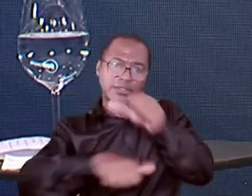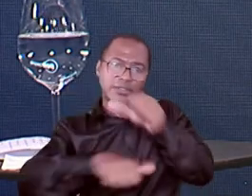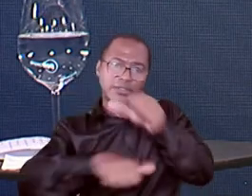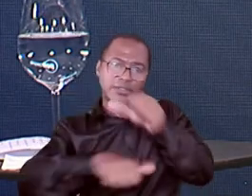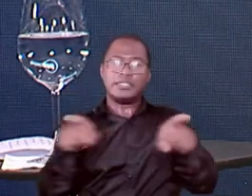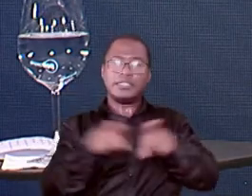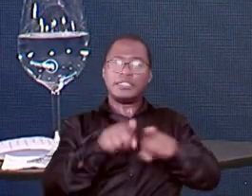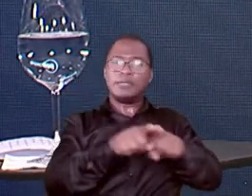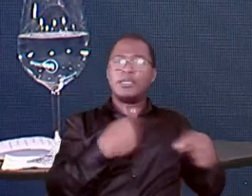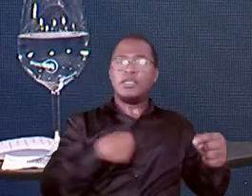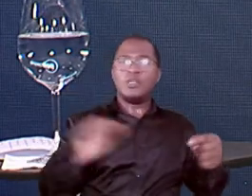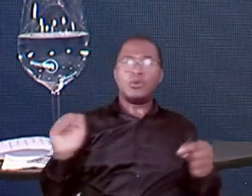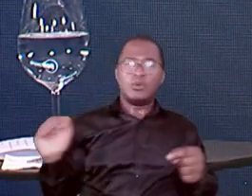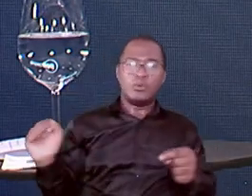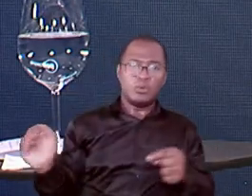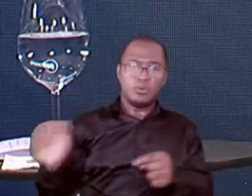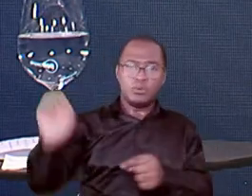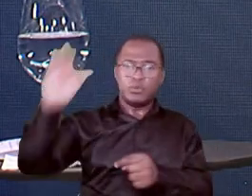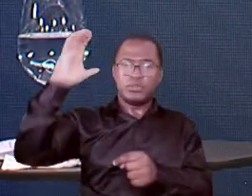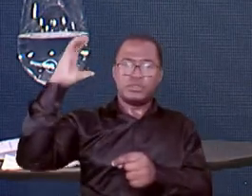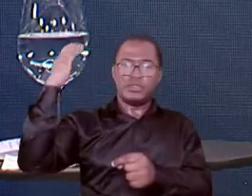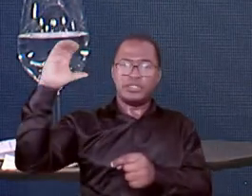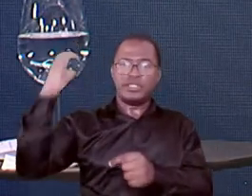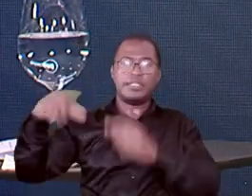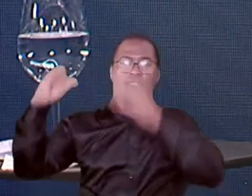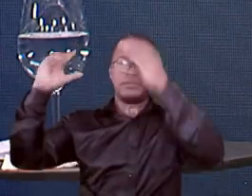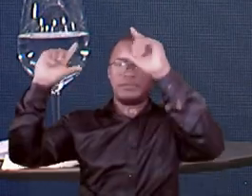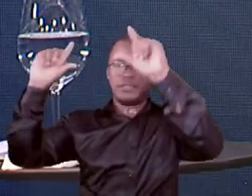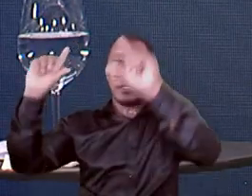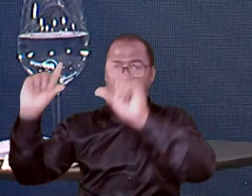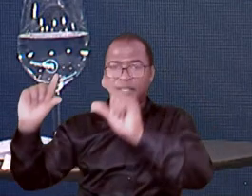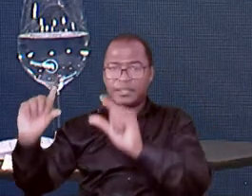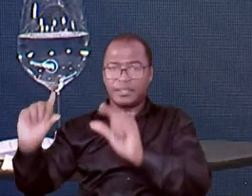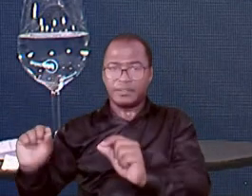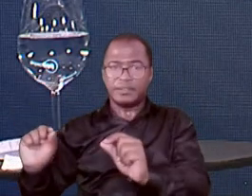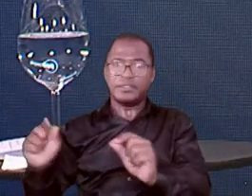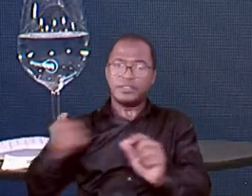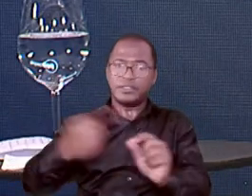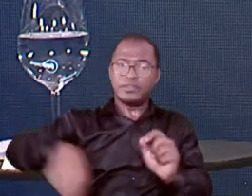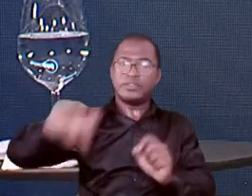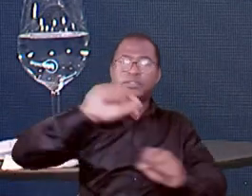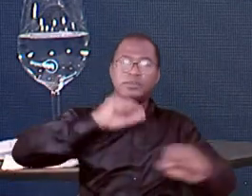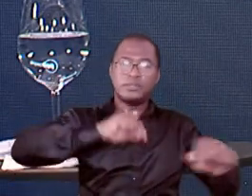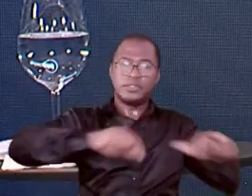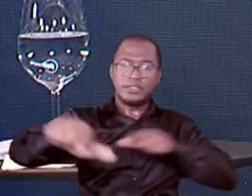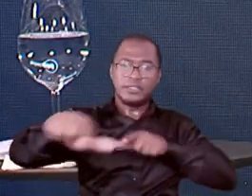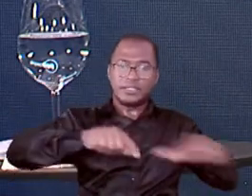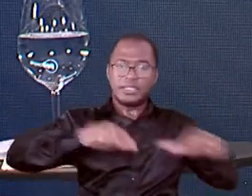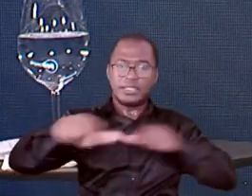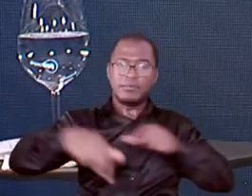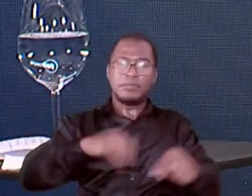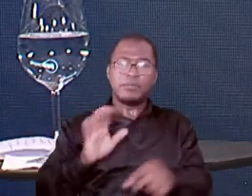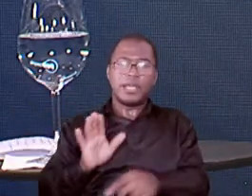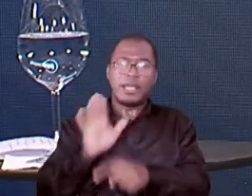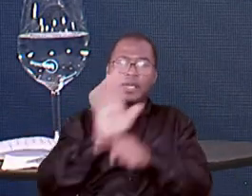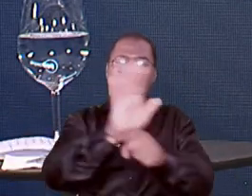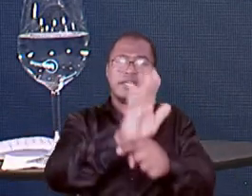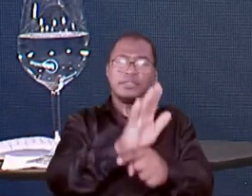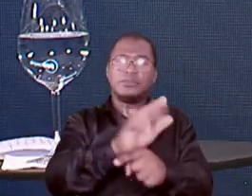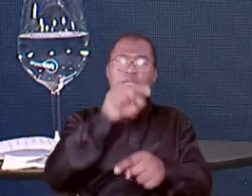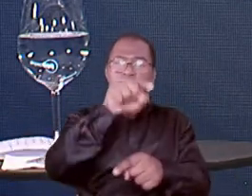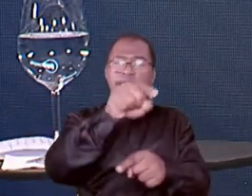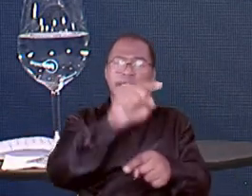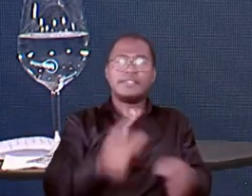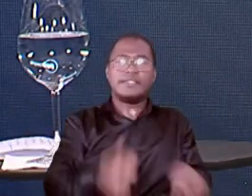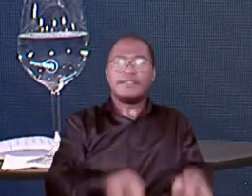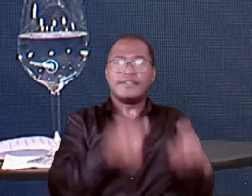de crédito de zap e nós estamos nos preparando para atender esse tipo de fornecedor desta maneira e